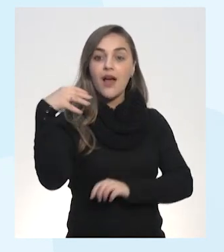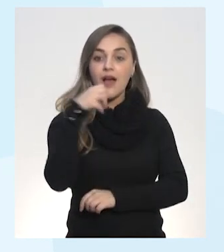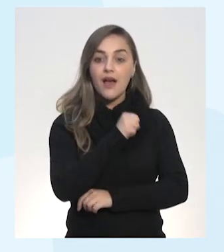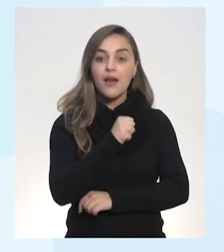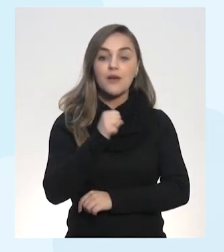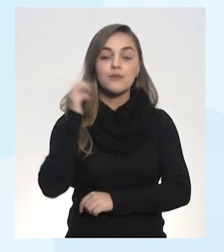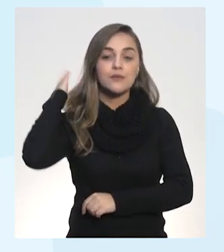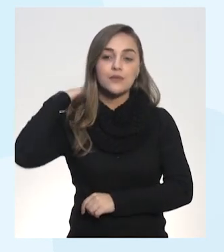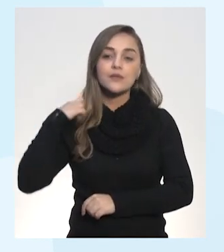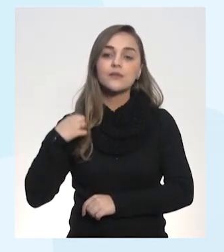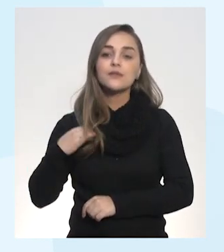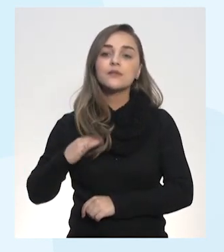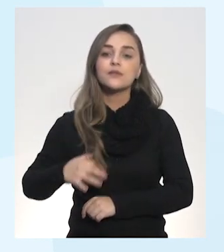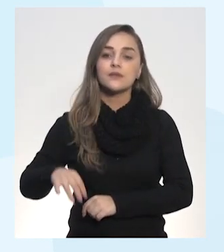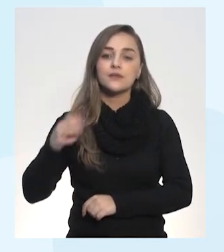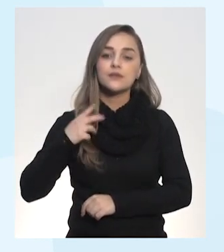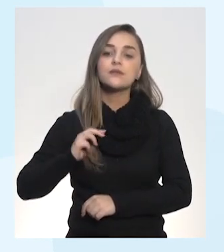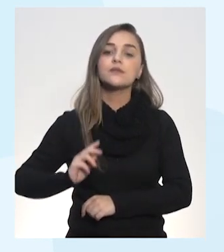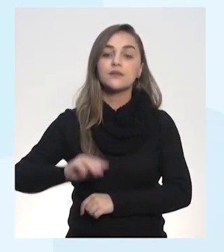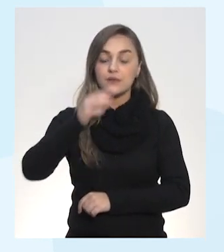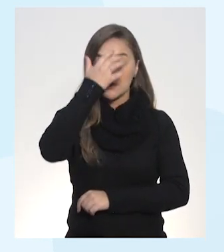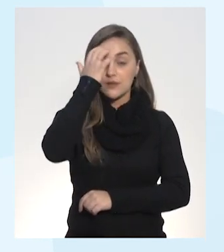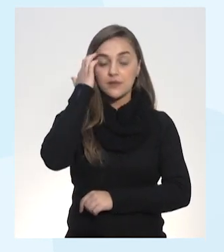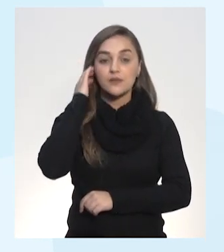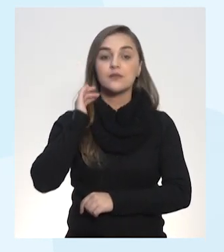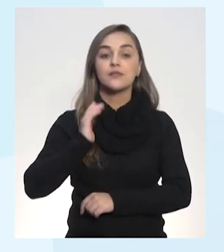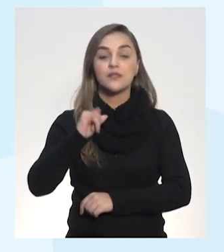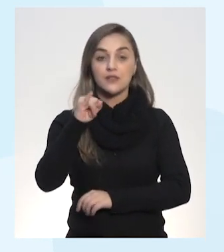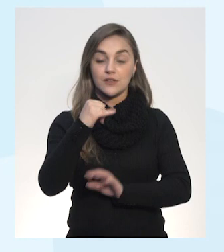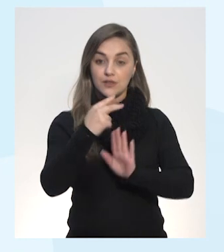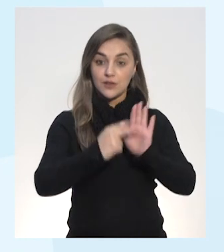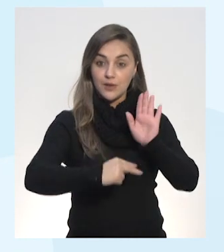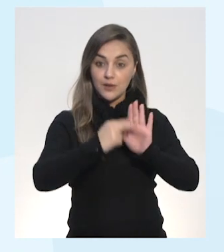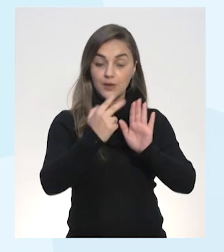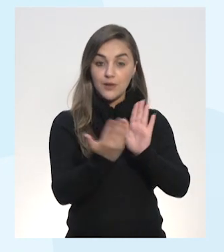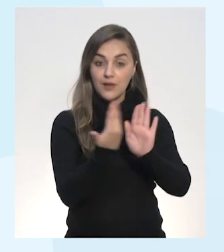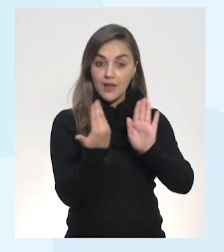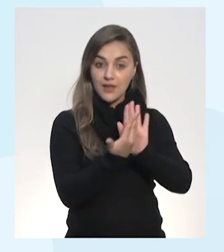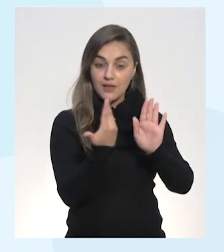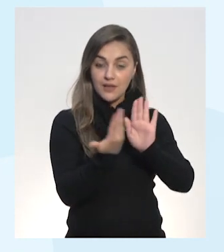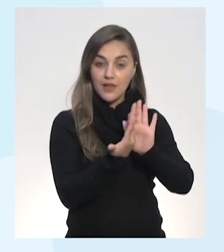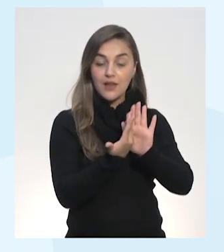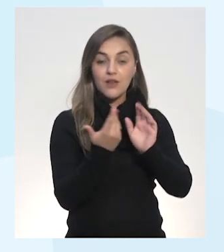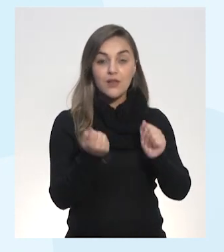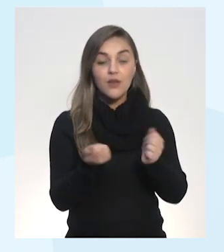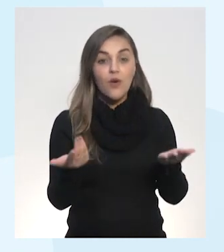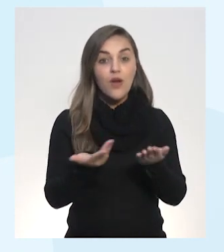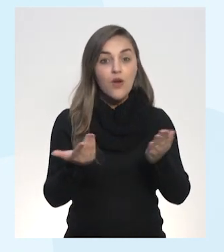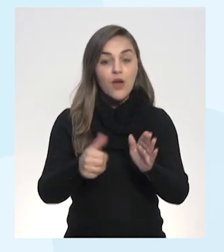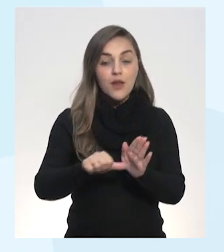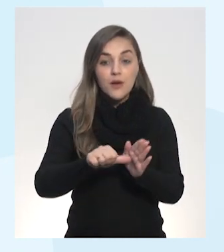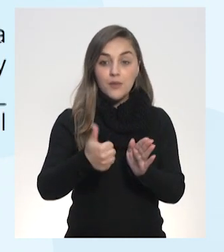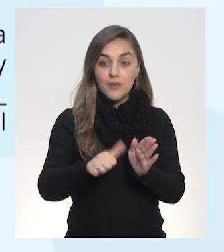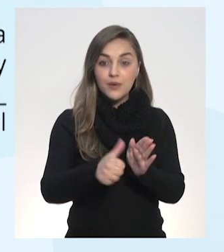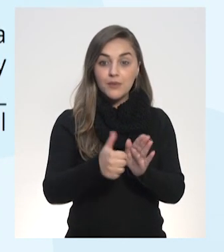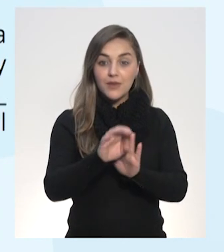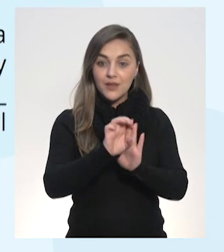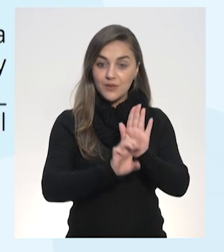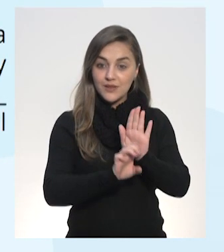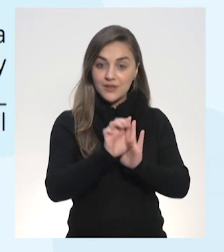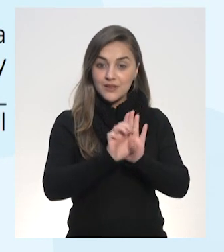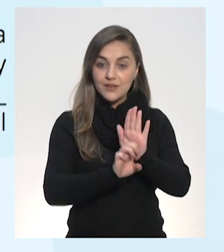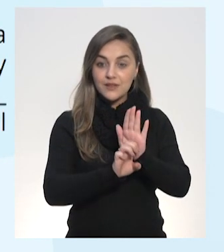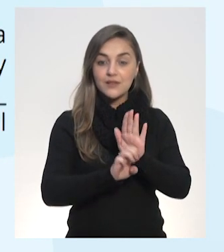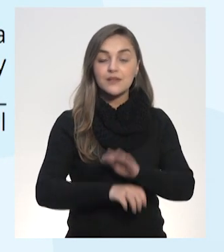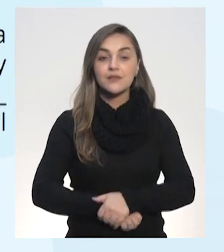esse texto que está aqui. E aí, quem tiver o caderno vai poder colar agora no primeiro exercício. A gente vai ter um exercício aí que tem um texto, vamos para o próximo slide rapidinho, antes que o